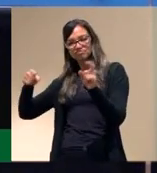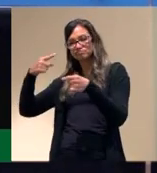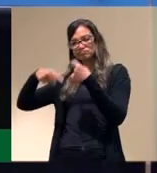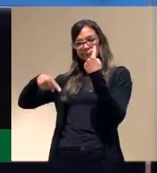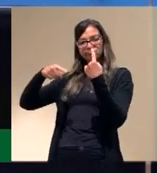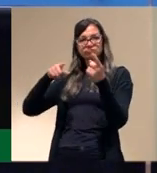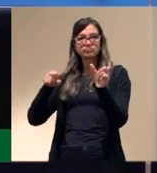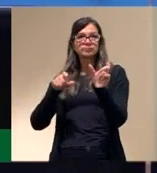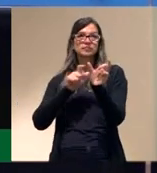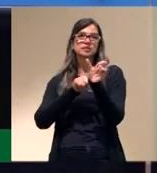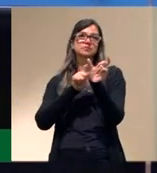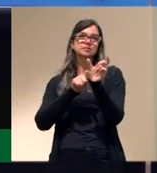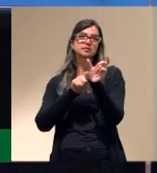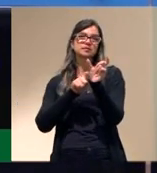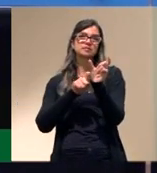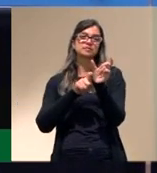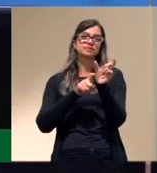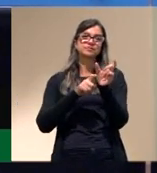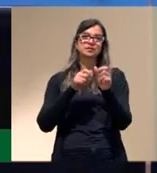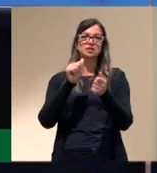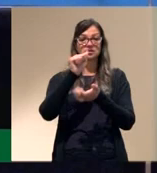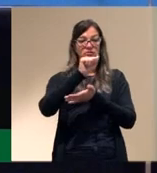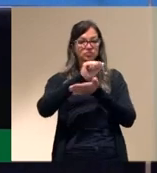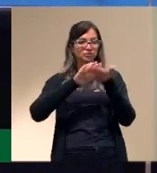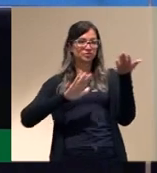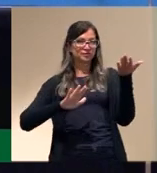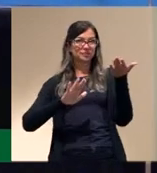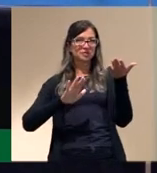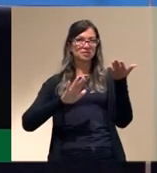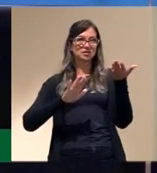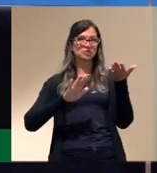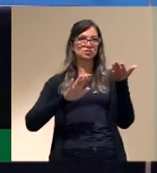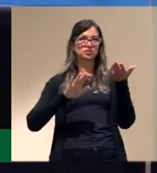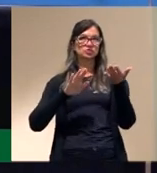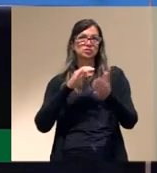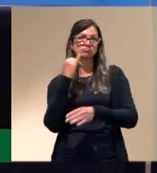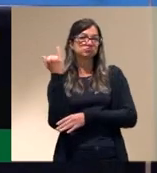usado na rede o termo atividades significativas. Vocês lembram?